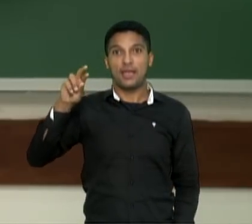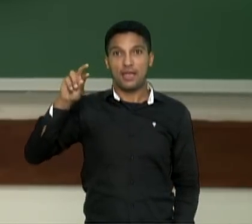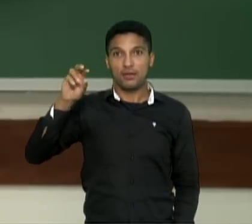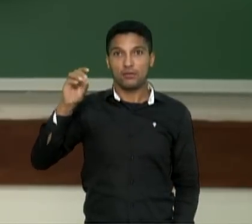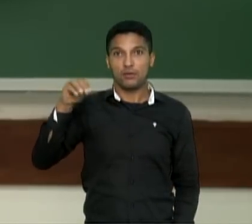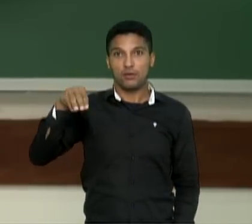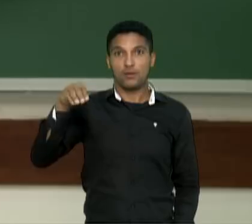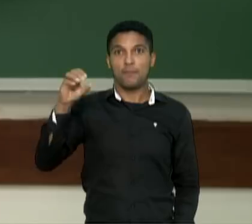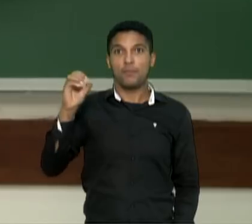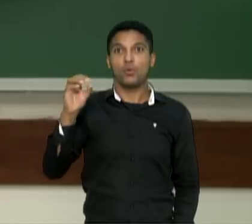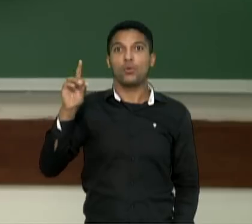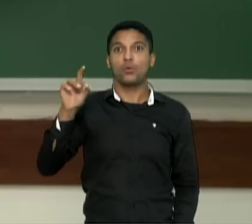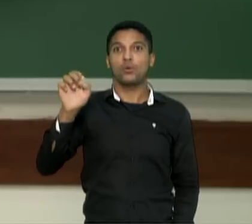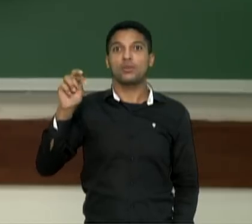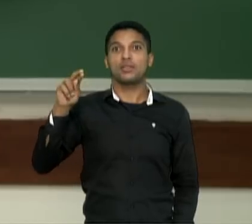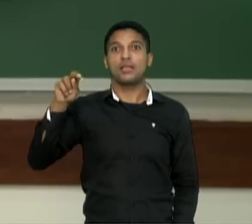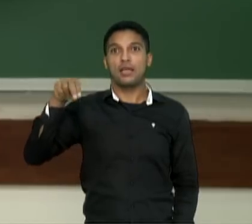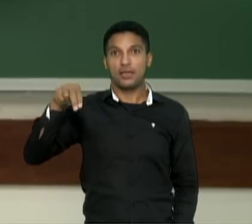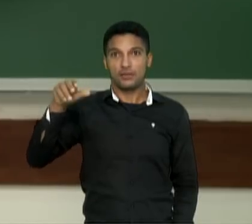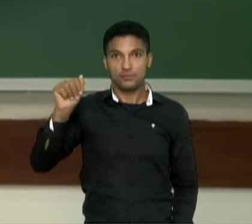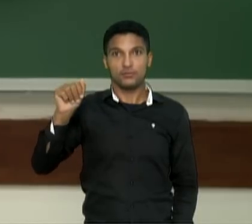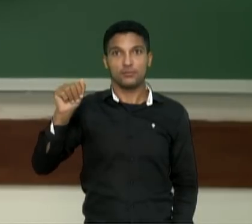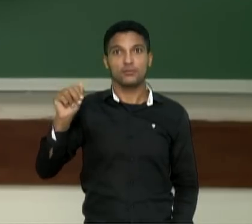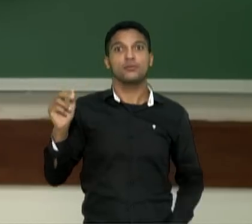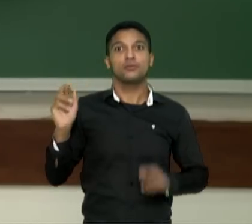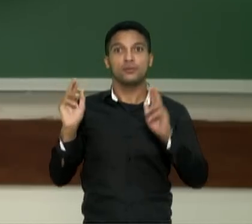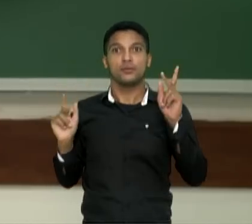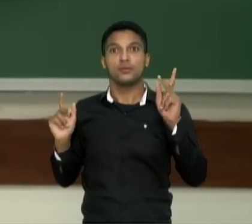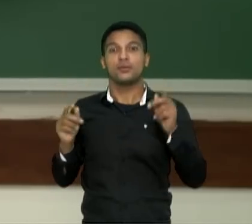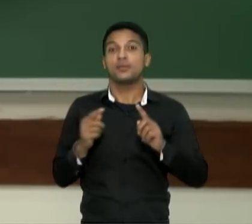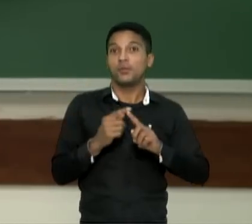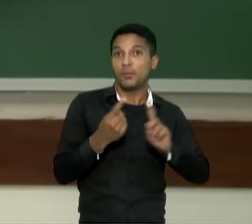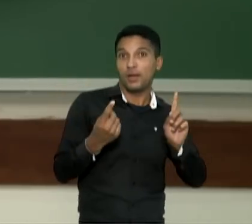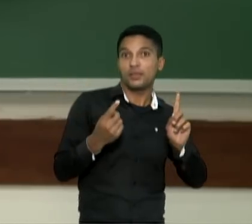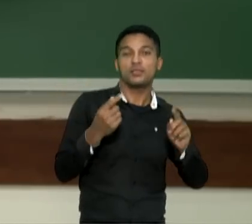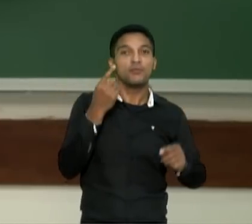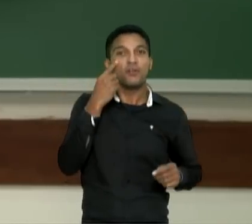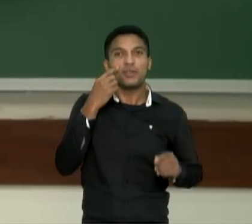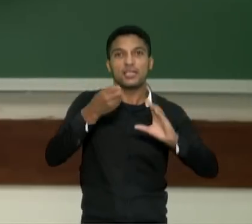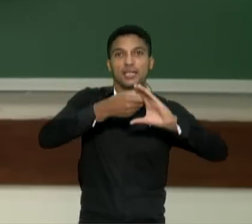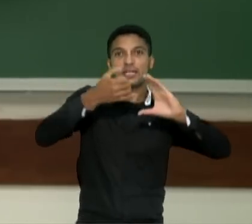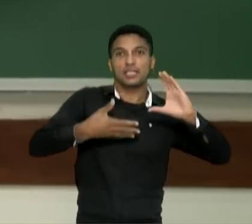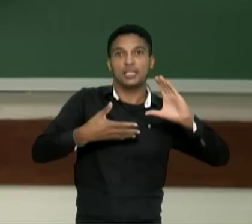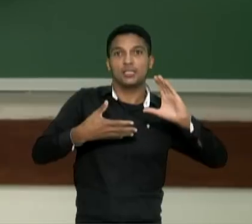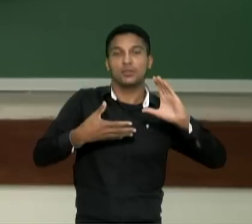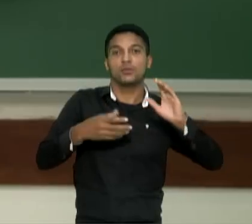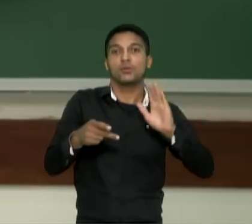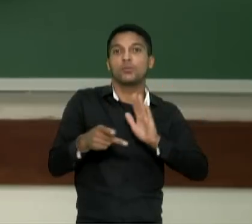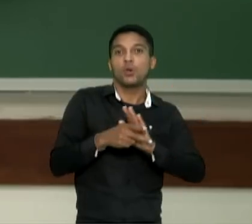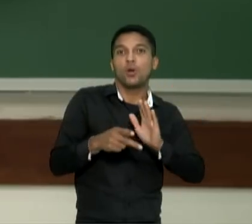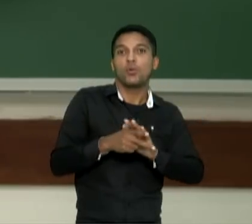com a literatura, tanto é que existe esses movimentos literários também.